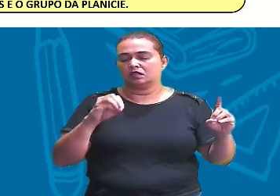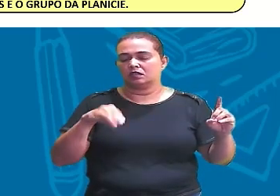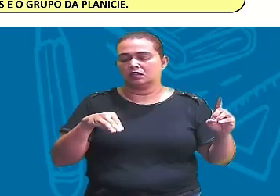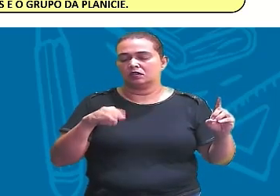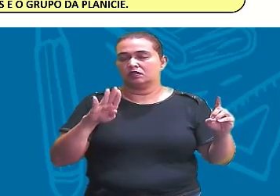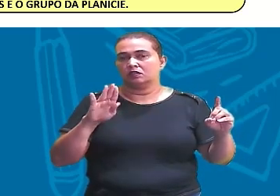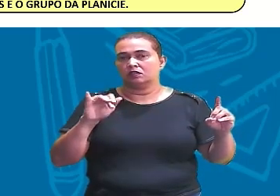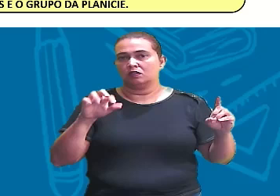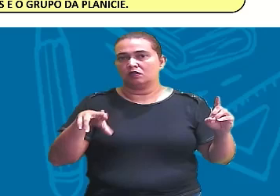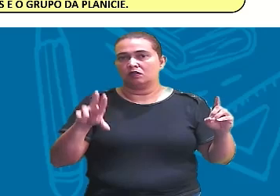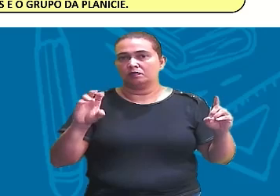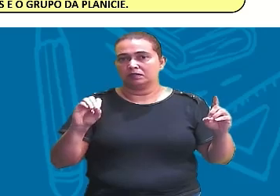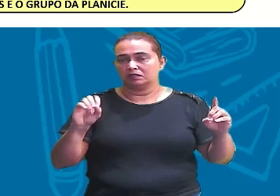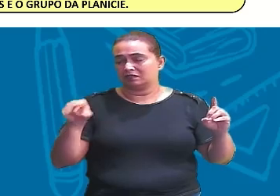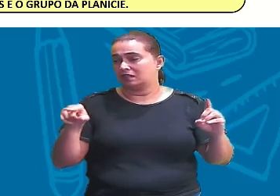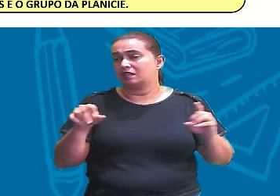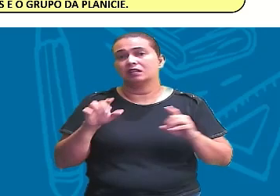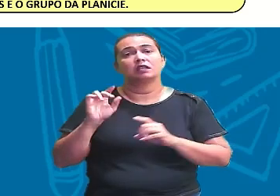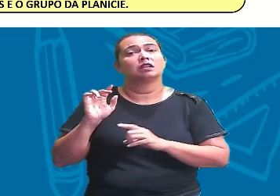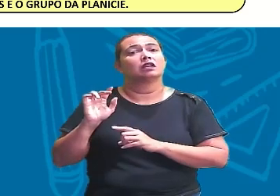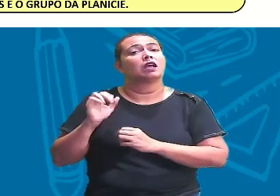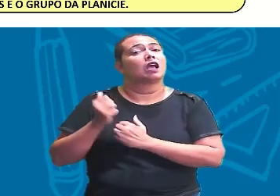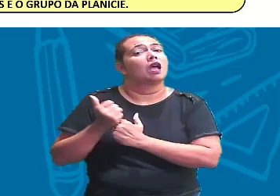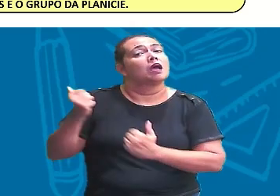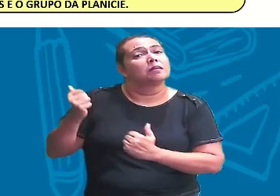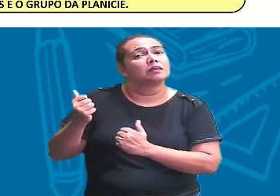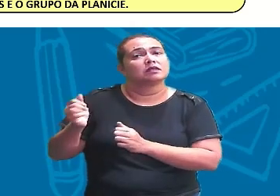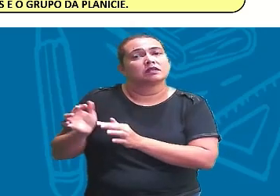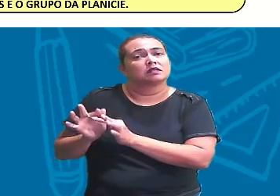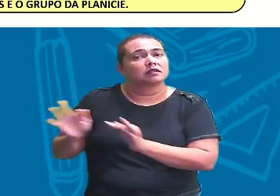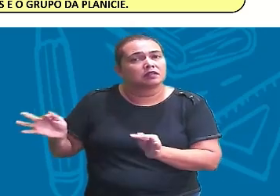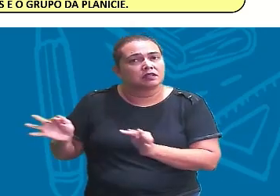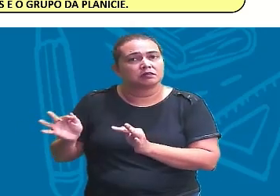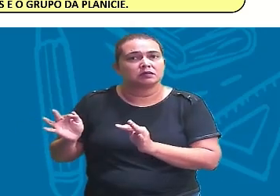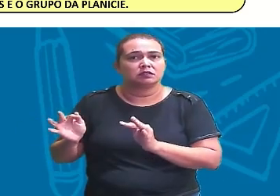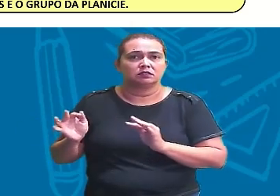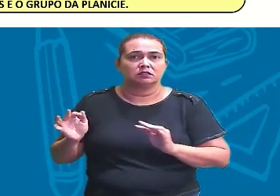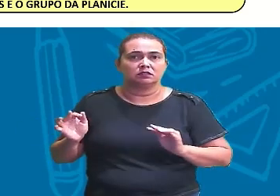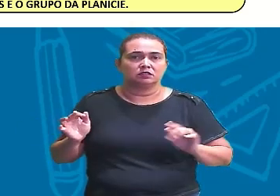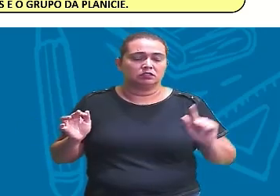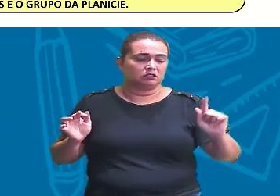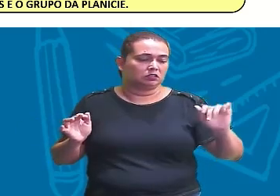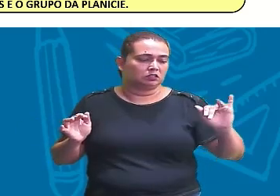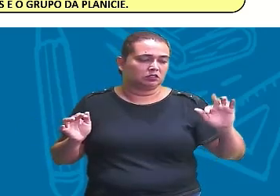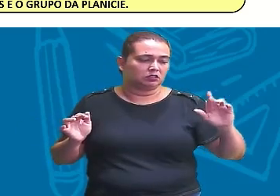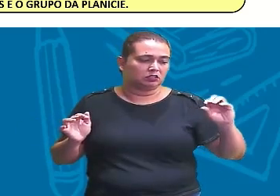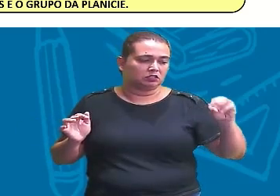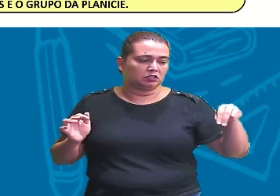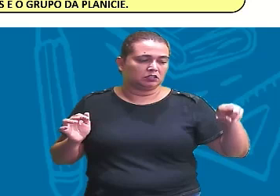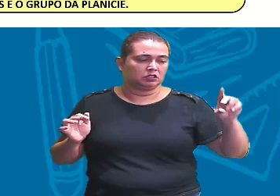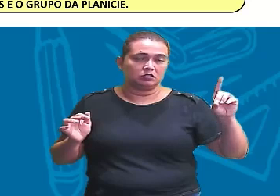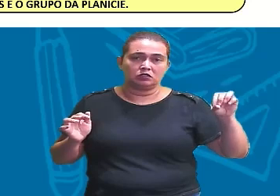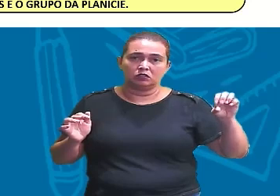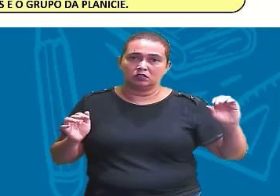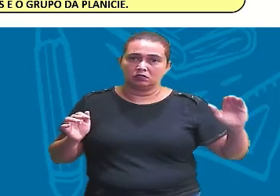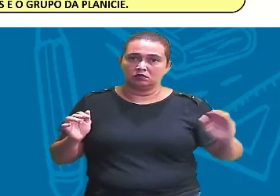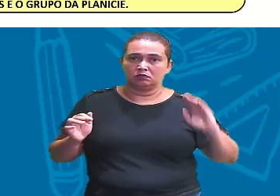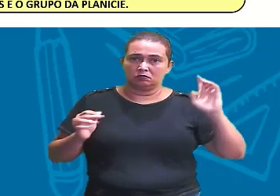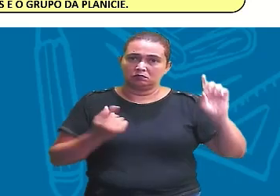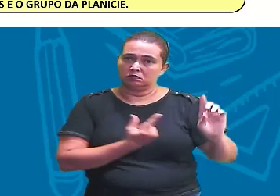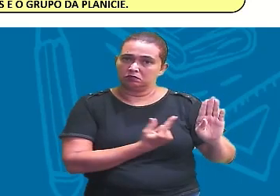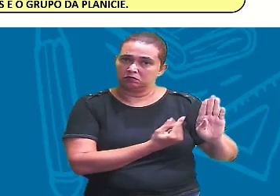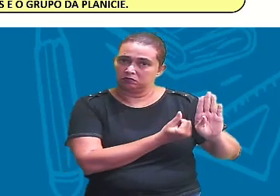baixa burguesia, os comerciantes um pouco mais pobres e a população, né, juntando camponeses e artesãos.